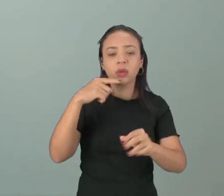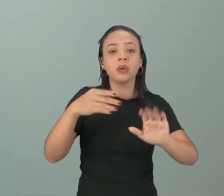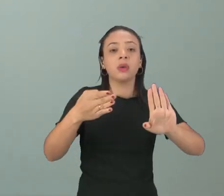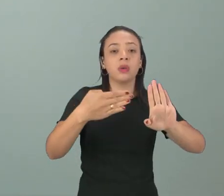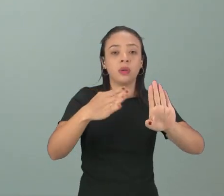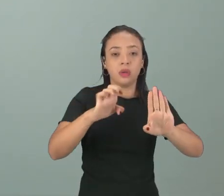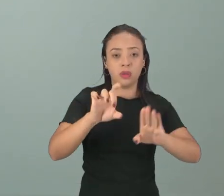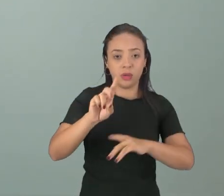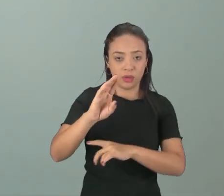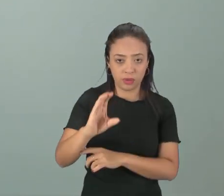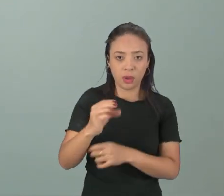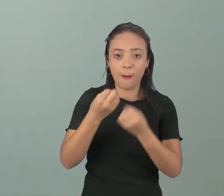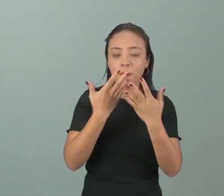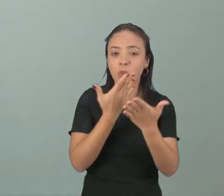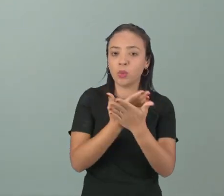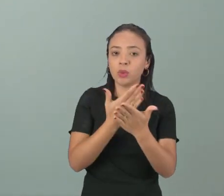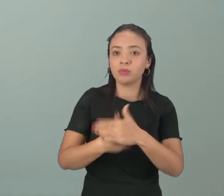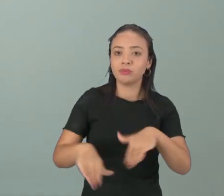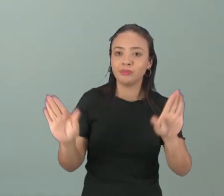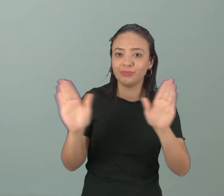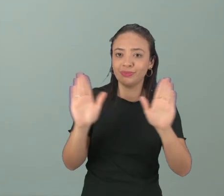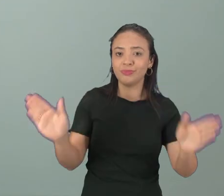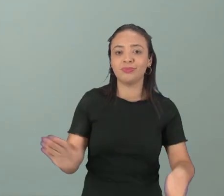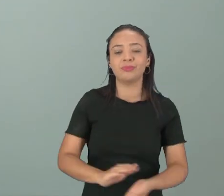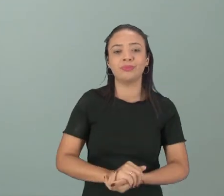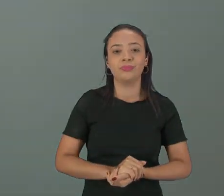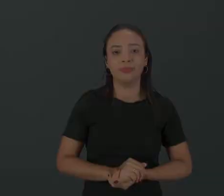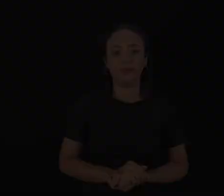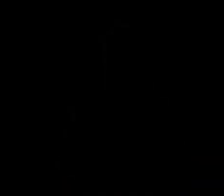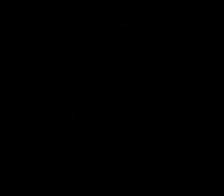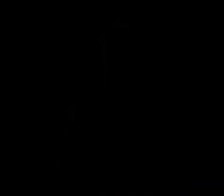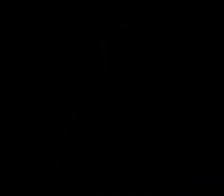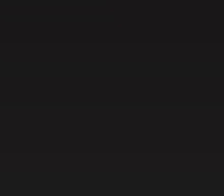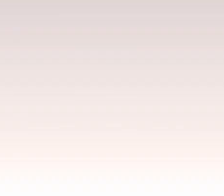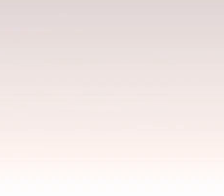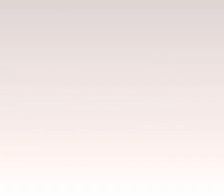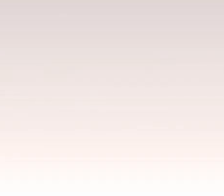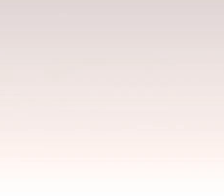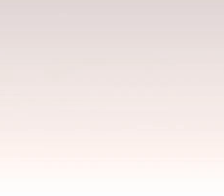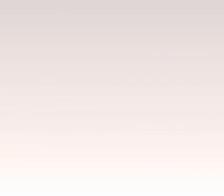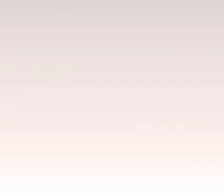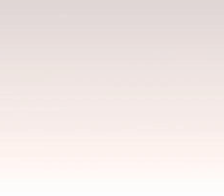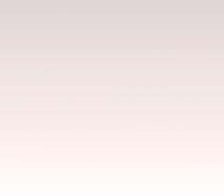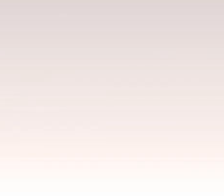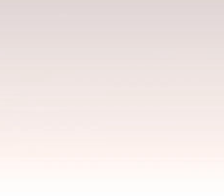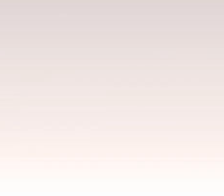acessar a nossa plataforma Eduque. Bons estudos e até a próxima aula.